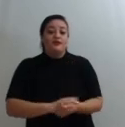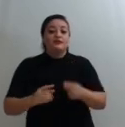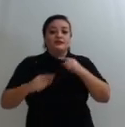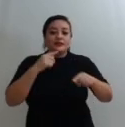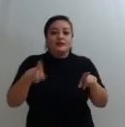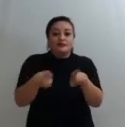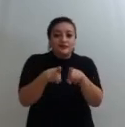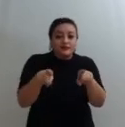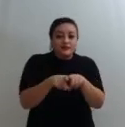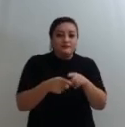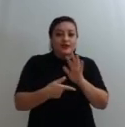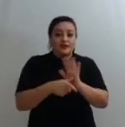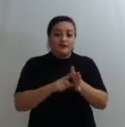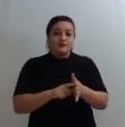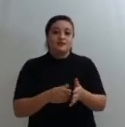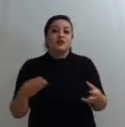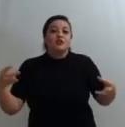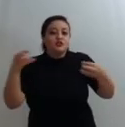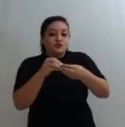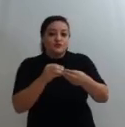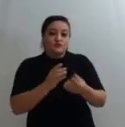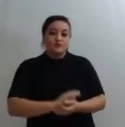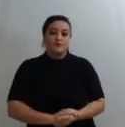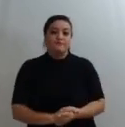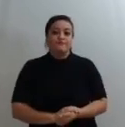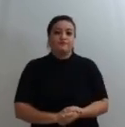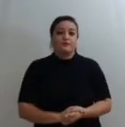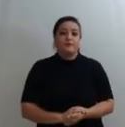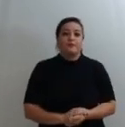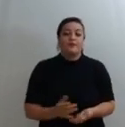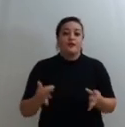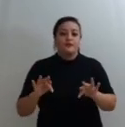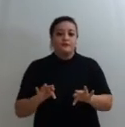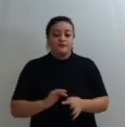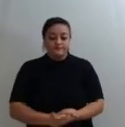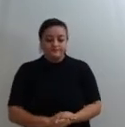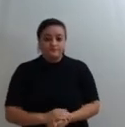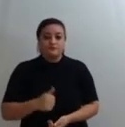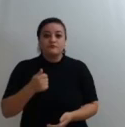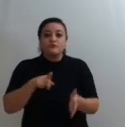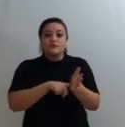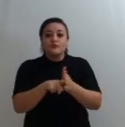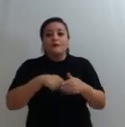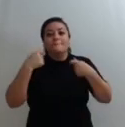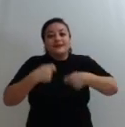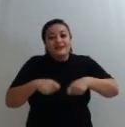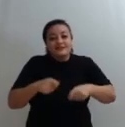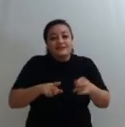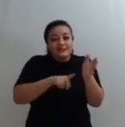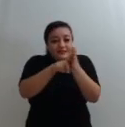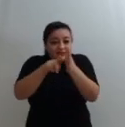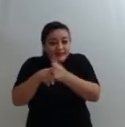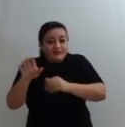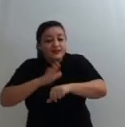nesse sentido. Finalmente, uma questão, porém, merece uma análise específica nesse momento.